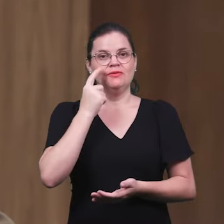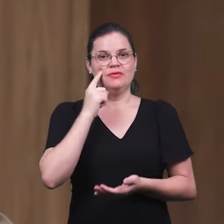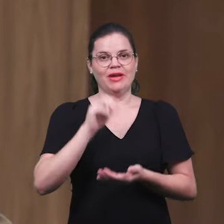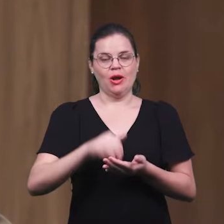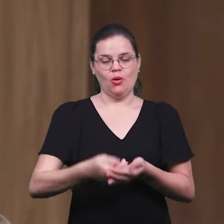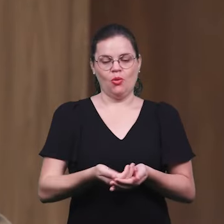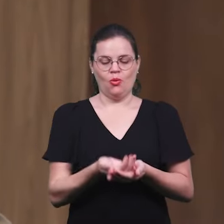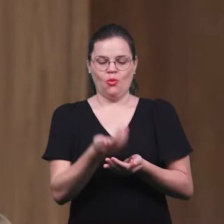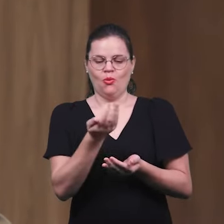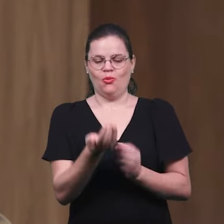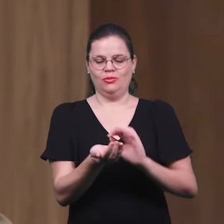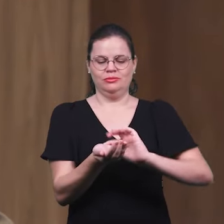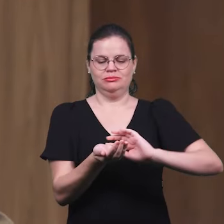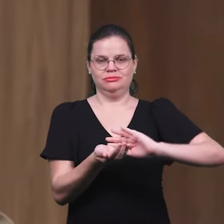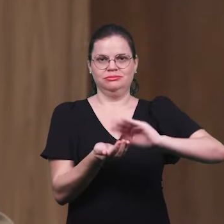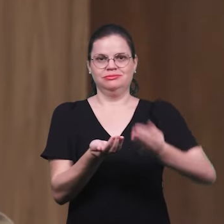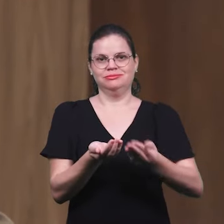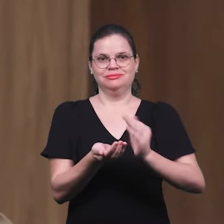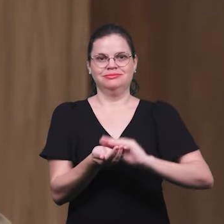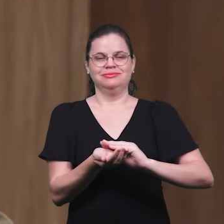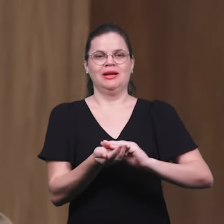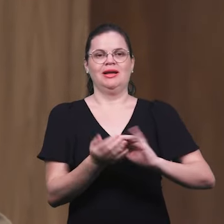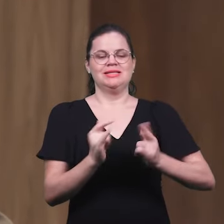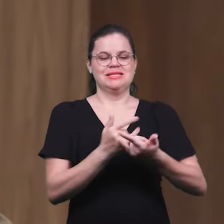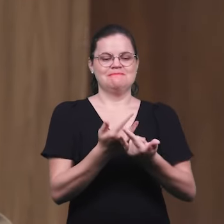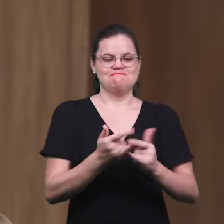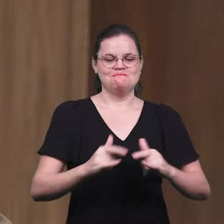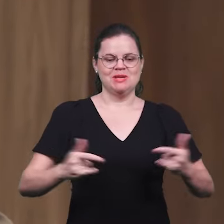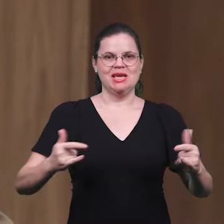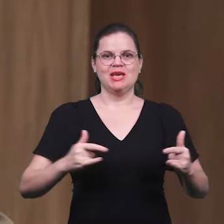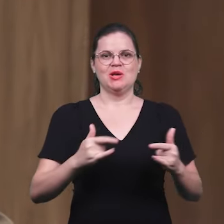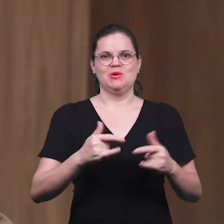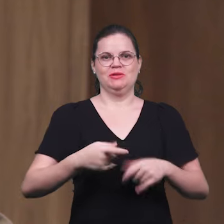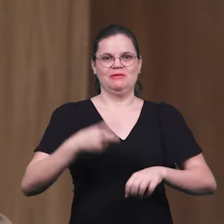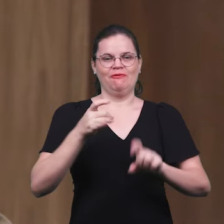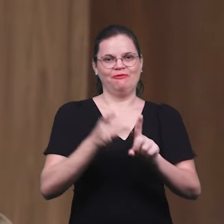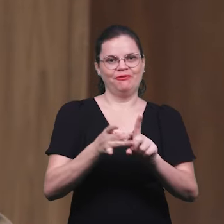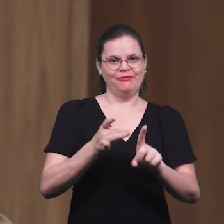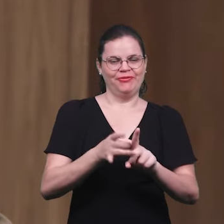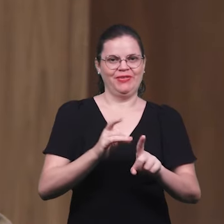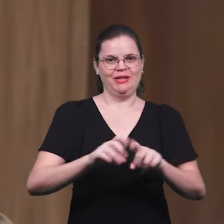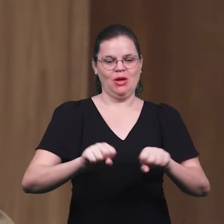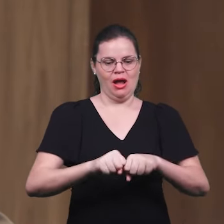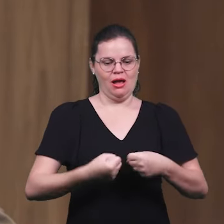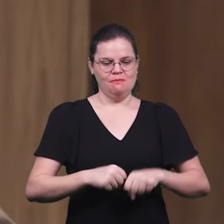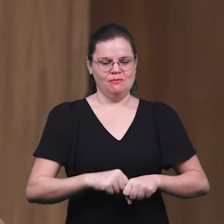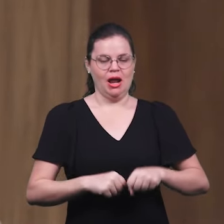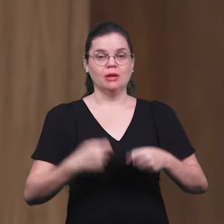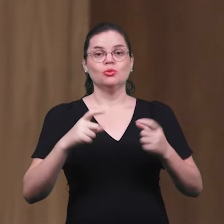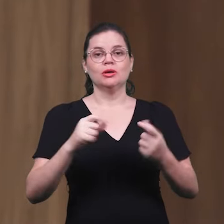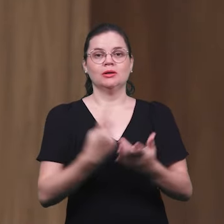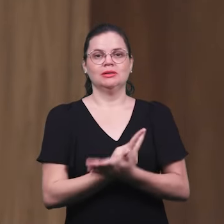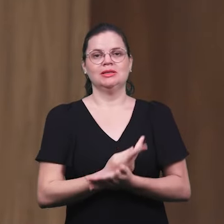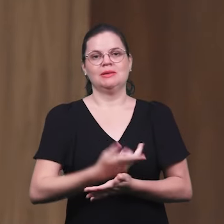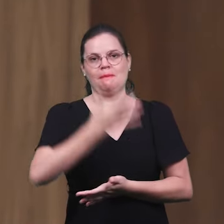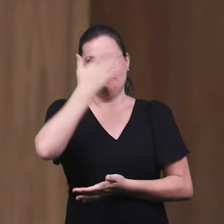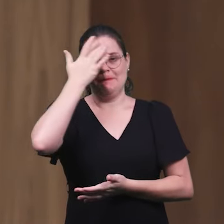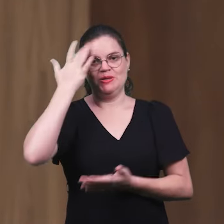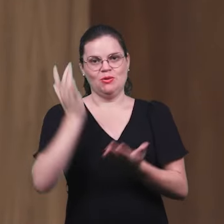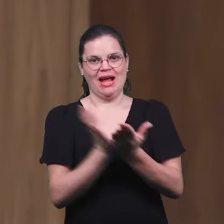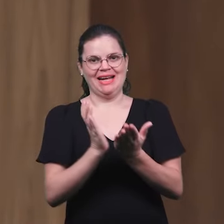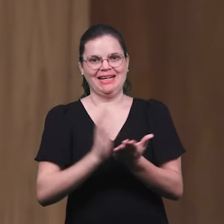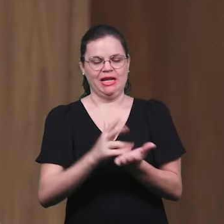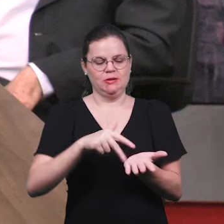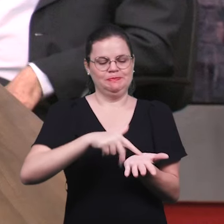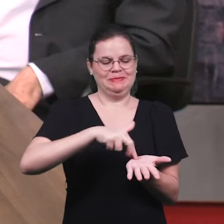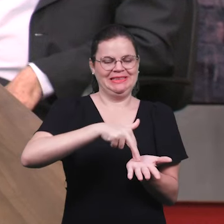várias coisas, espinhos, cravos. Então, é sofrimento dos cristãos mesmo. A filosofia dele é de sofrimento, vou deixar os outros sofrer, só ele na boa